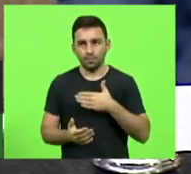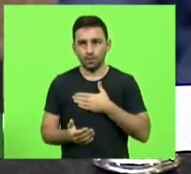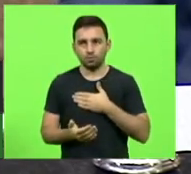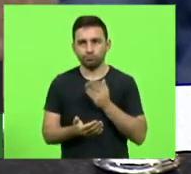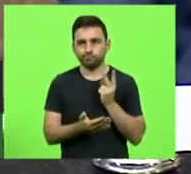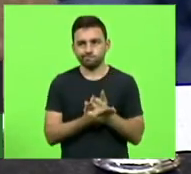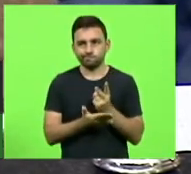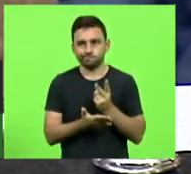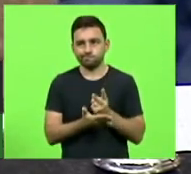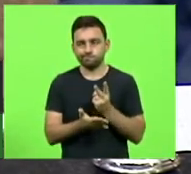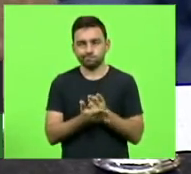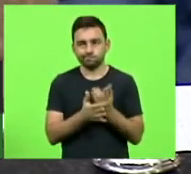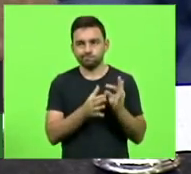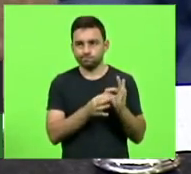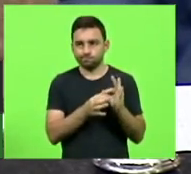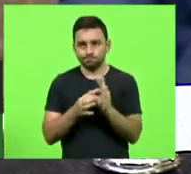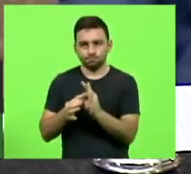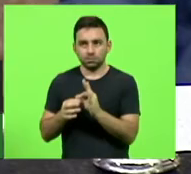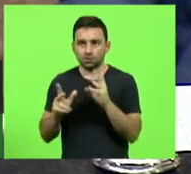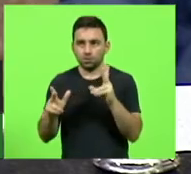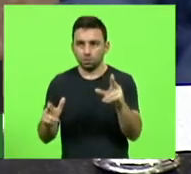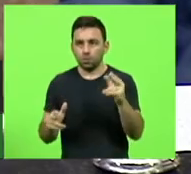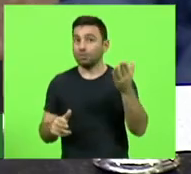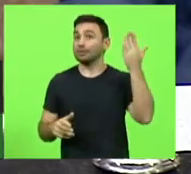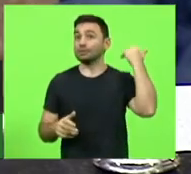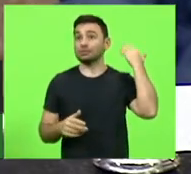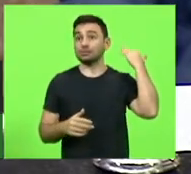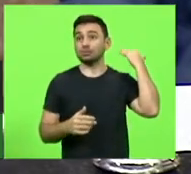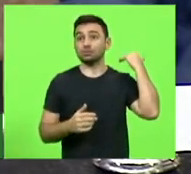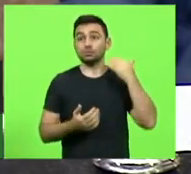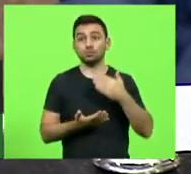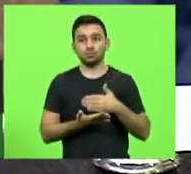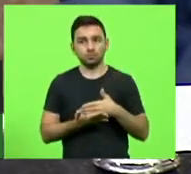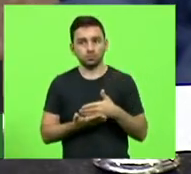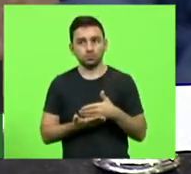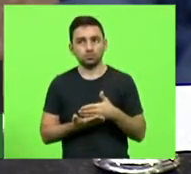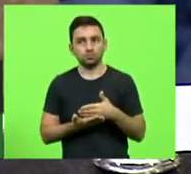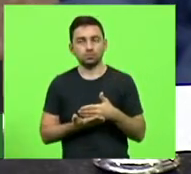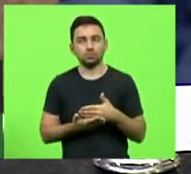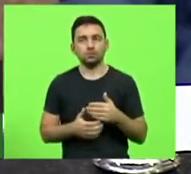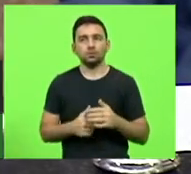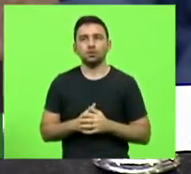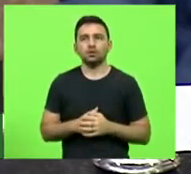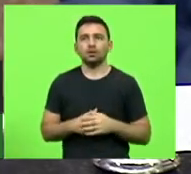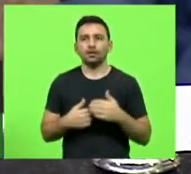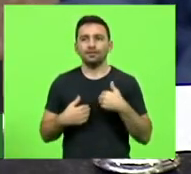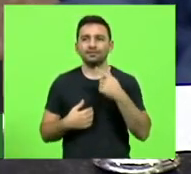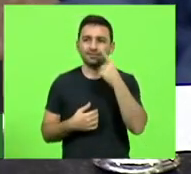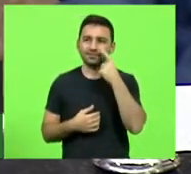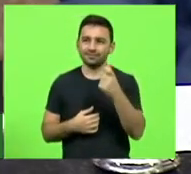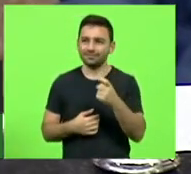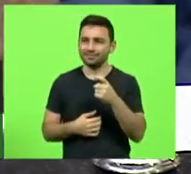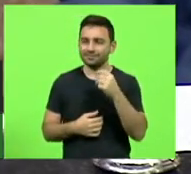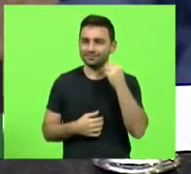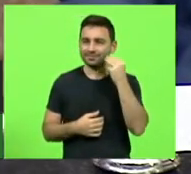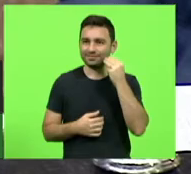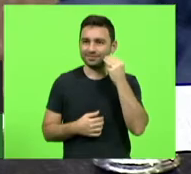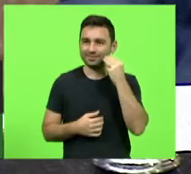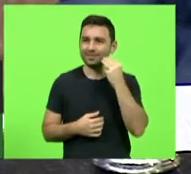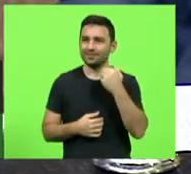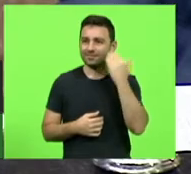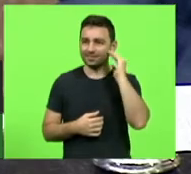a minha coerência, como foi no início, e é muito interessante, né, Márcio? Eu até